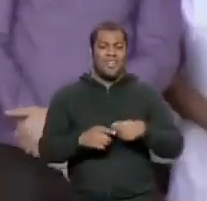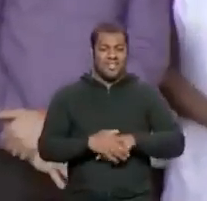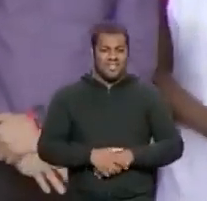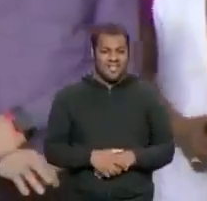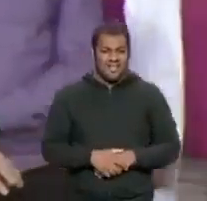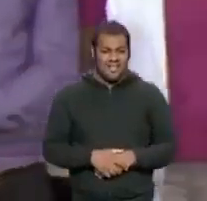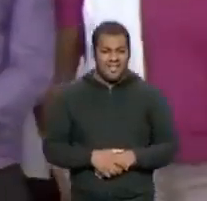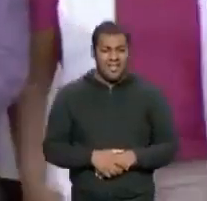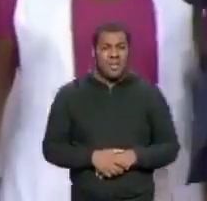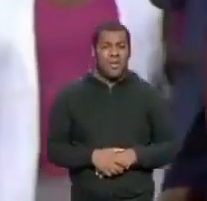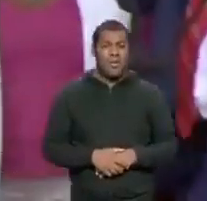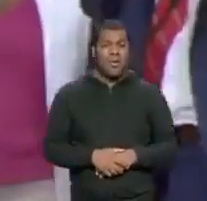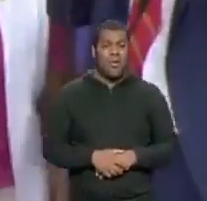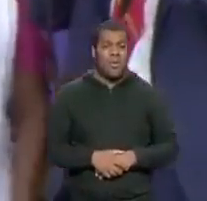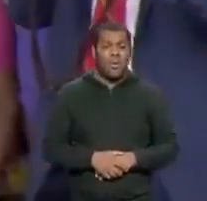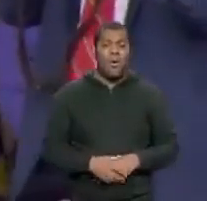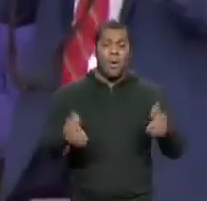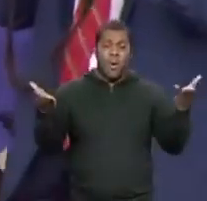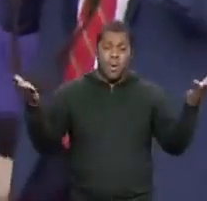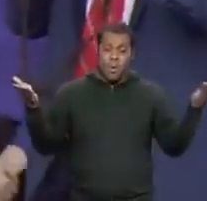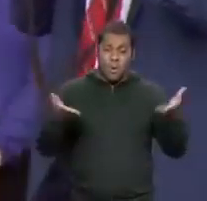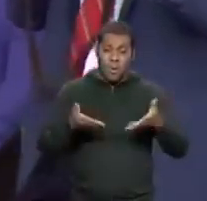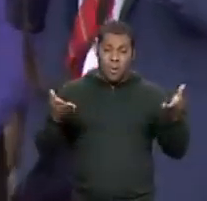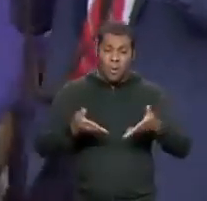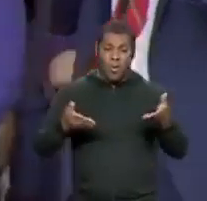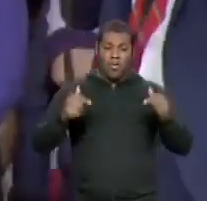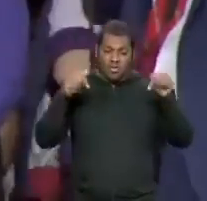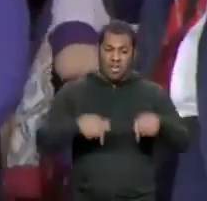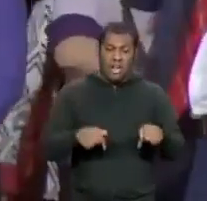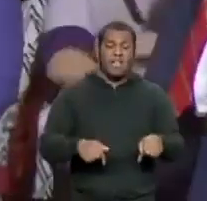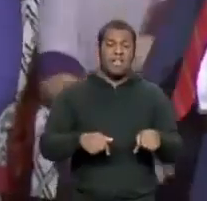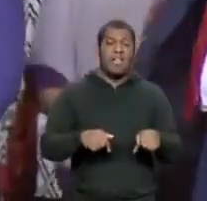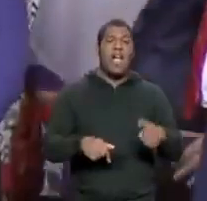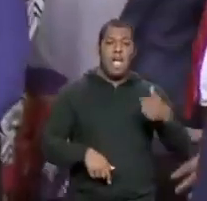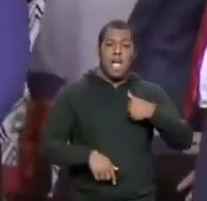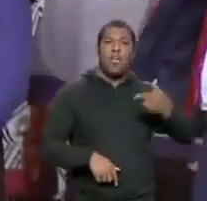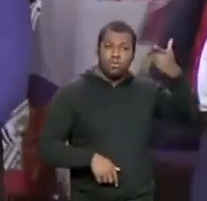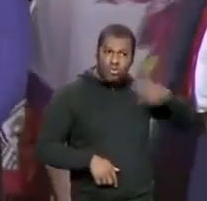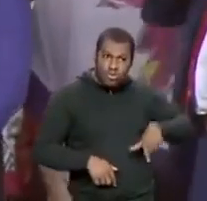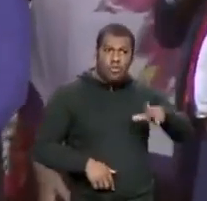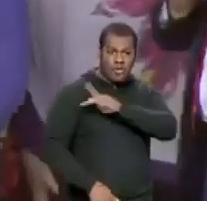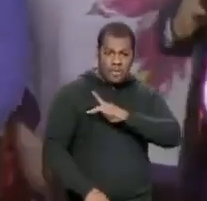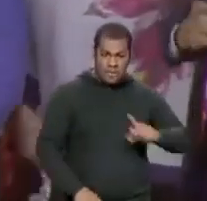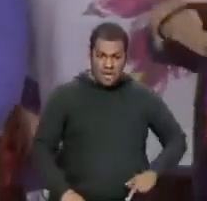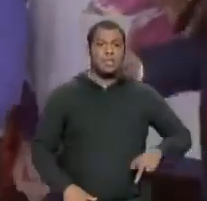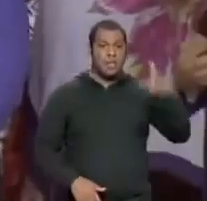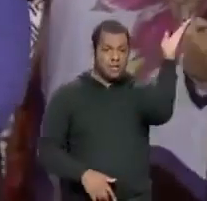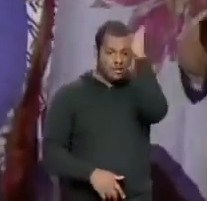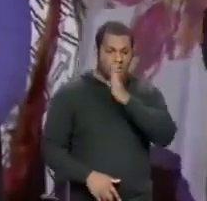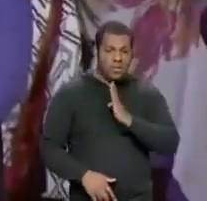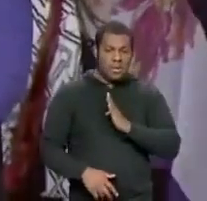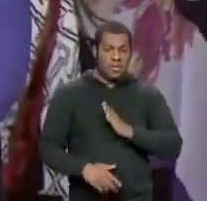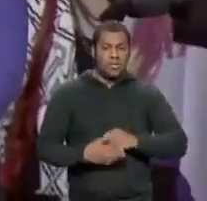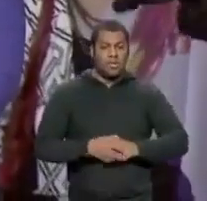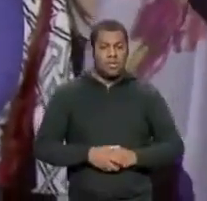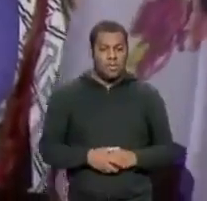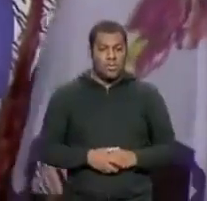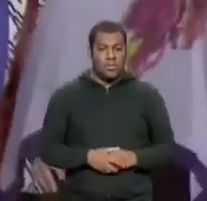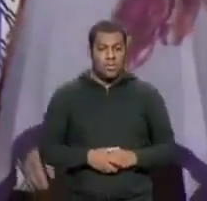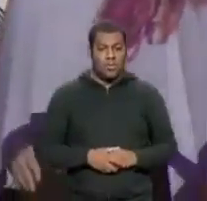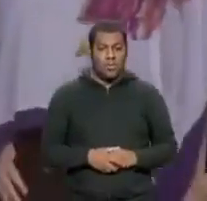a única razão pela qual eu votei a ser presidente da República deste país,